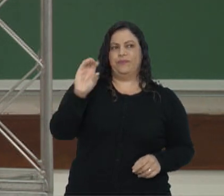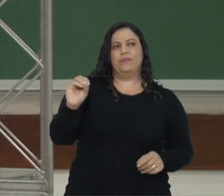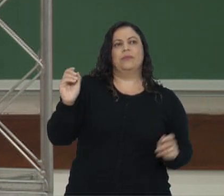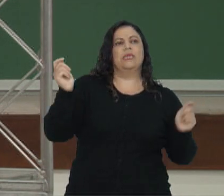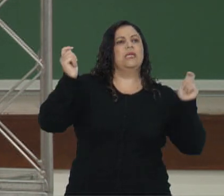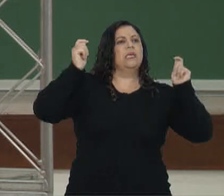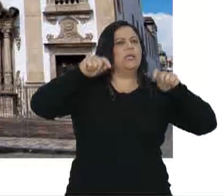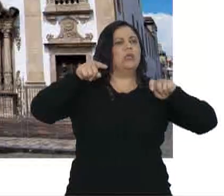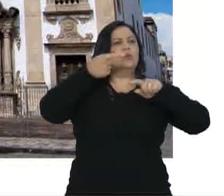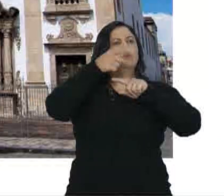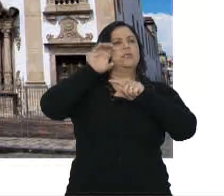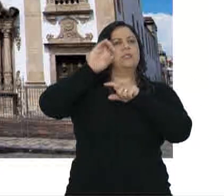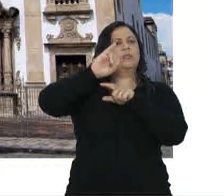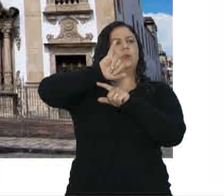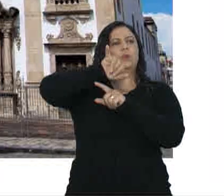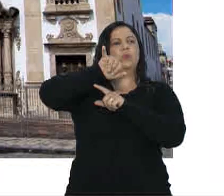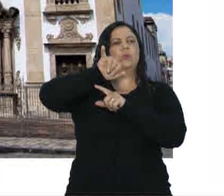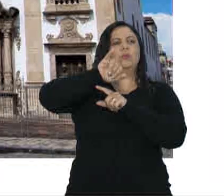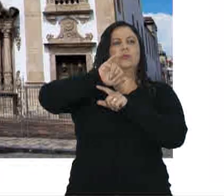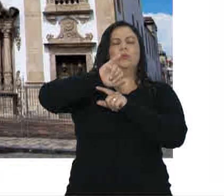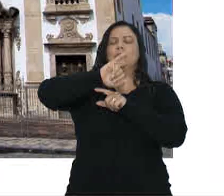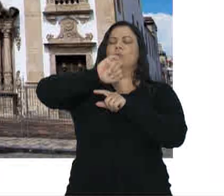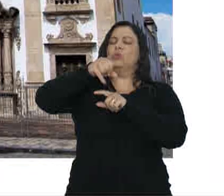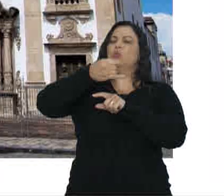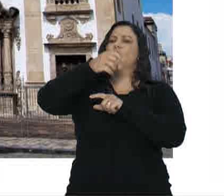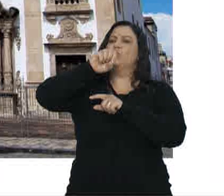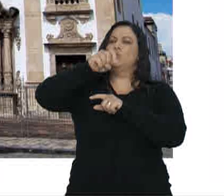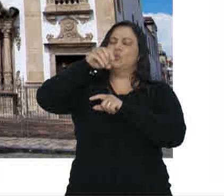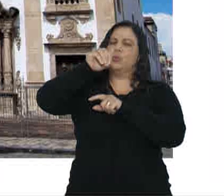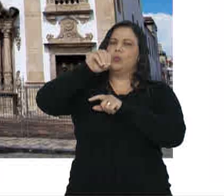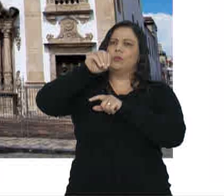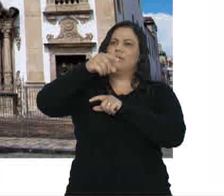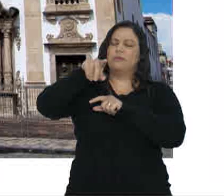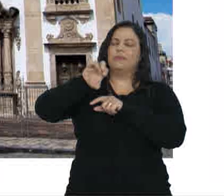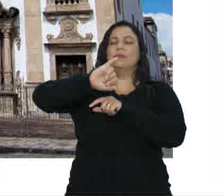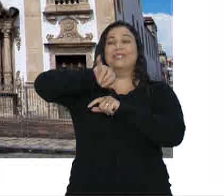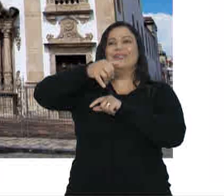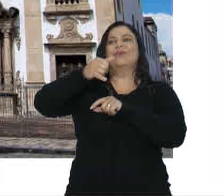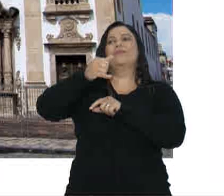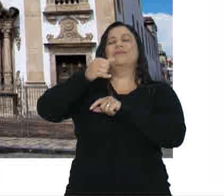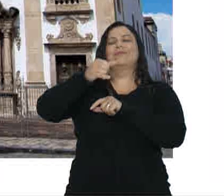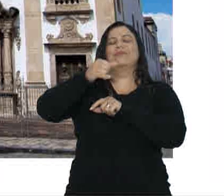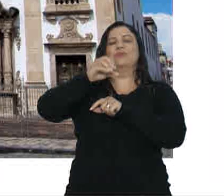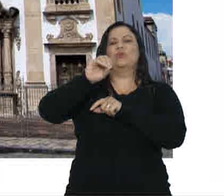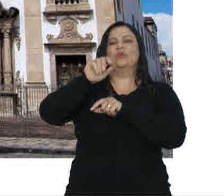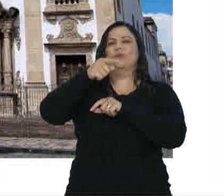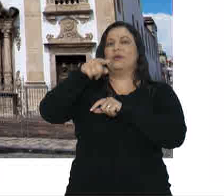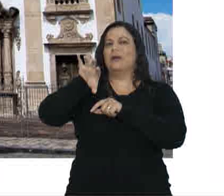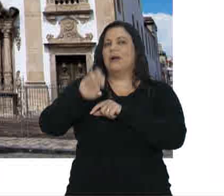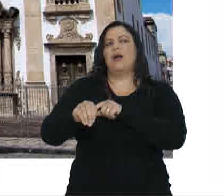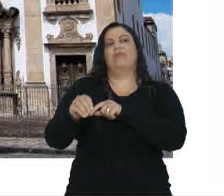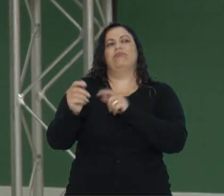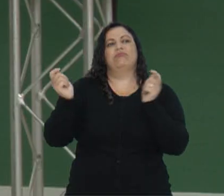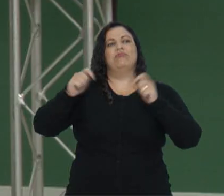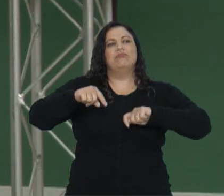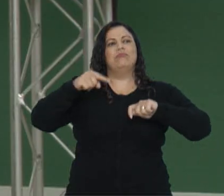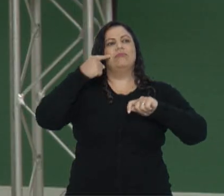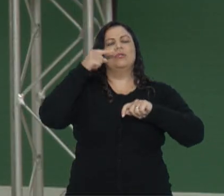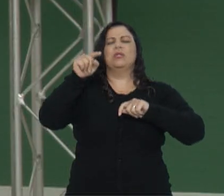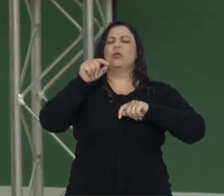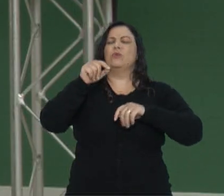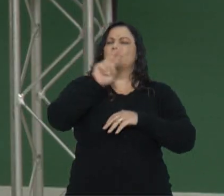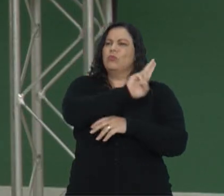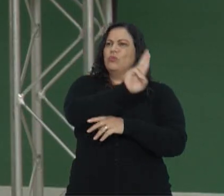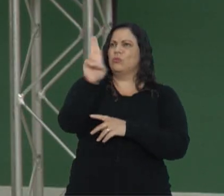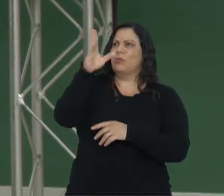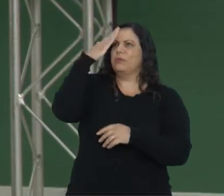São João de Deus Sepúlveda, projeto de Manuel Ferreira Jacome. Então aqui já tem um nome importante, Manuel Ferreira, e